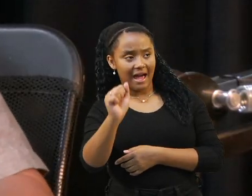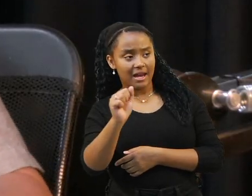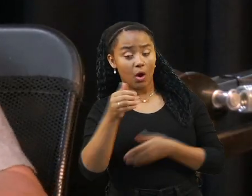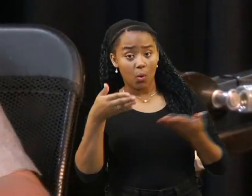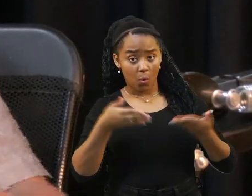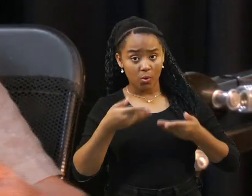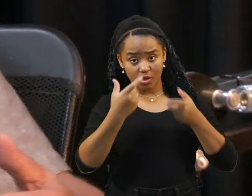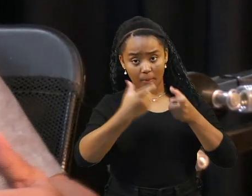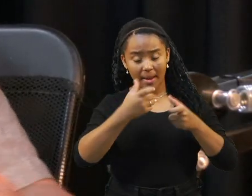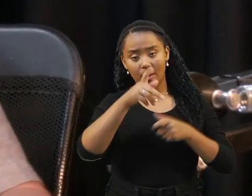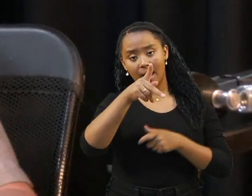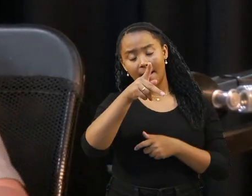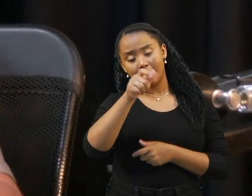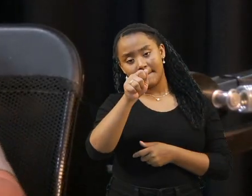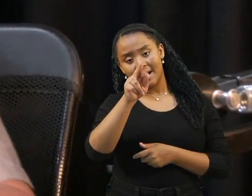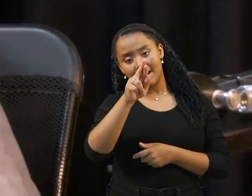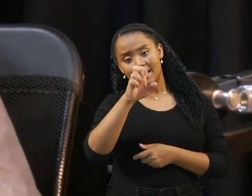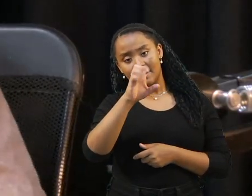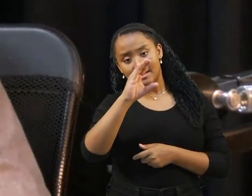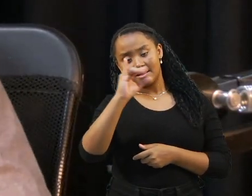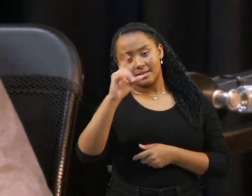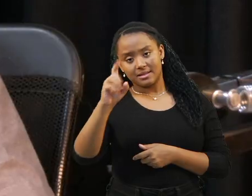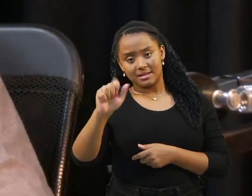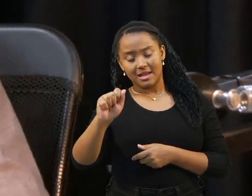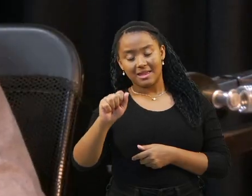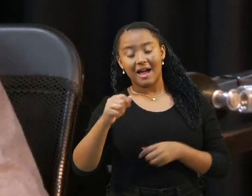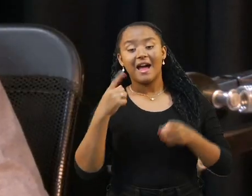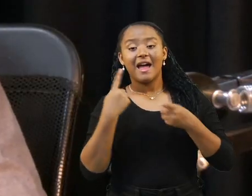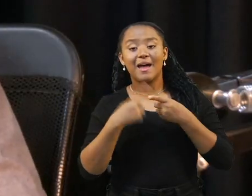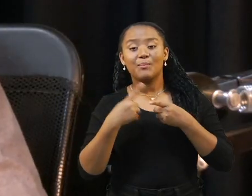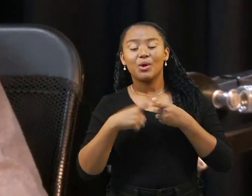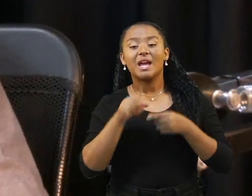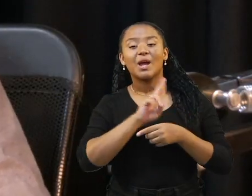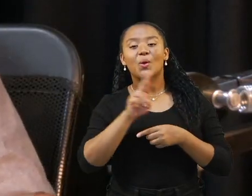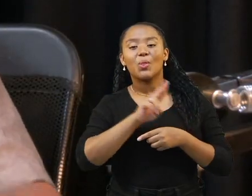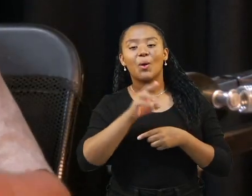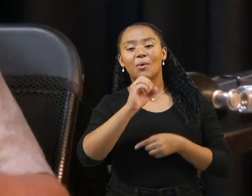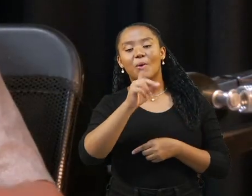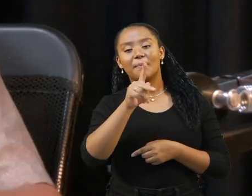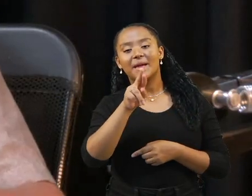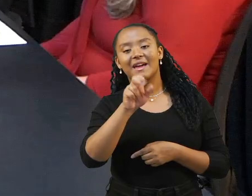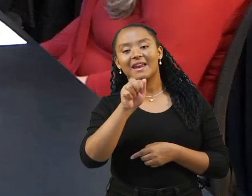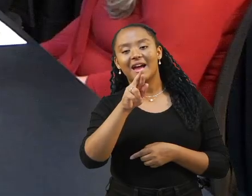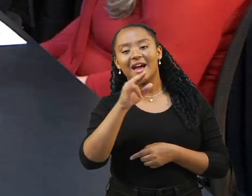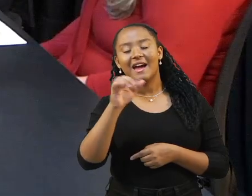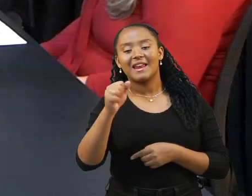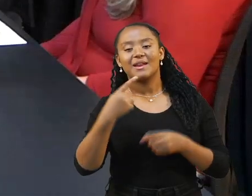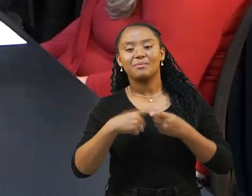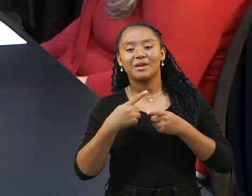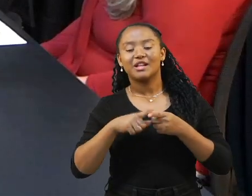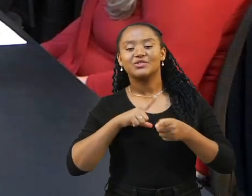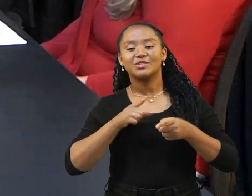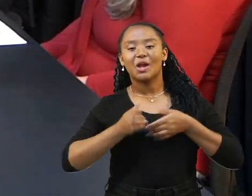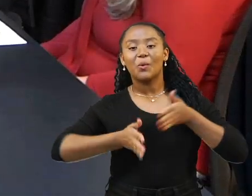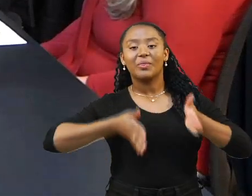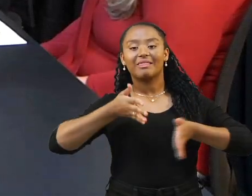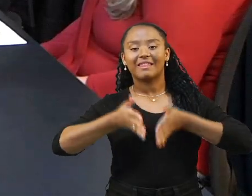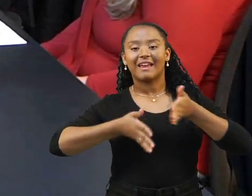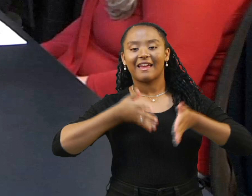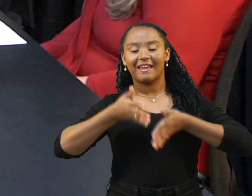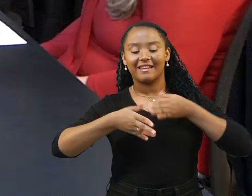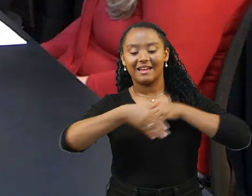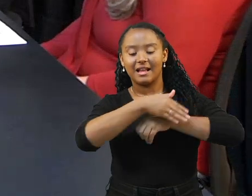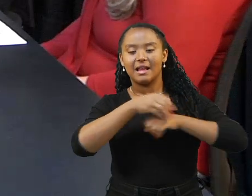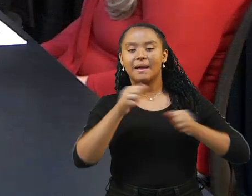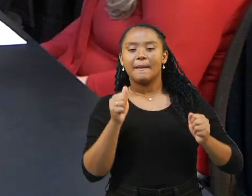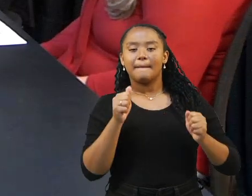a Mogiana passava ali com os vagões ali na altura da João Naves de Ávila, né, professora Geni? Onde é o Terminal Central, né? Onde é o Terminal Central, e